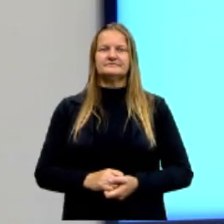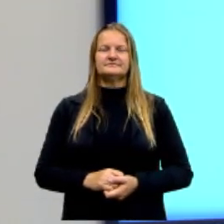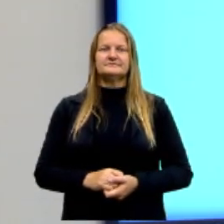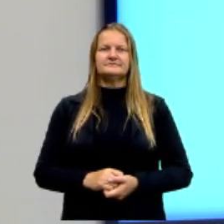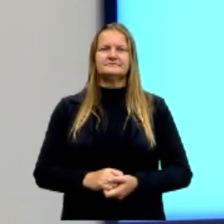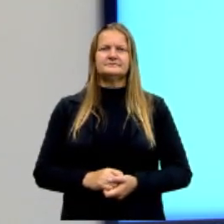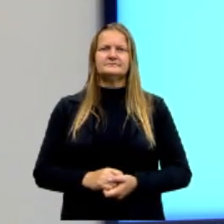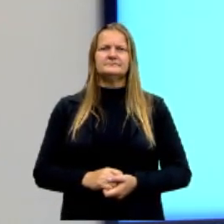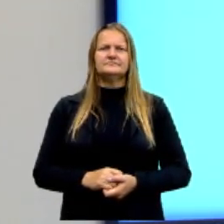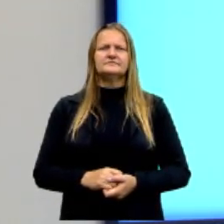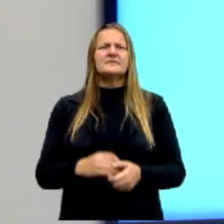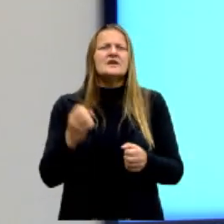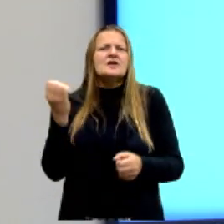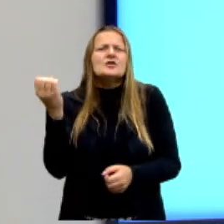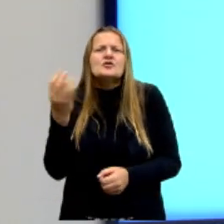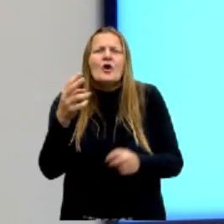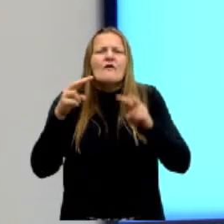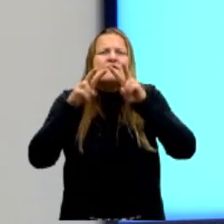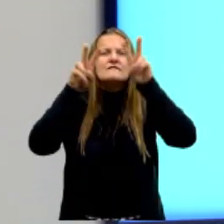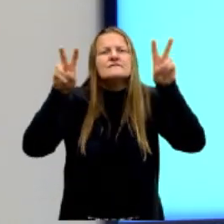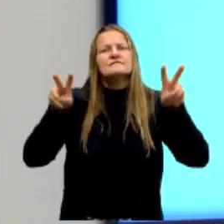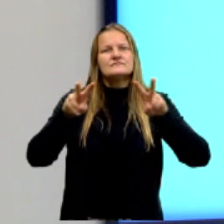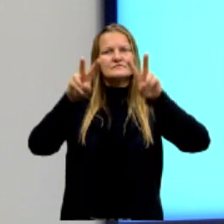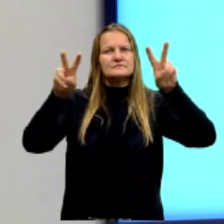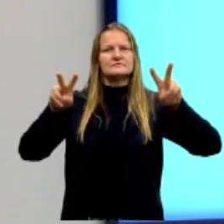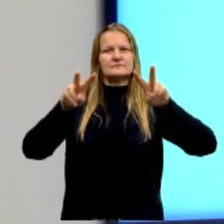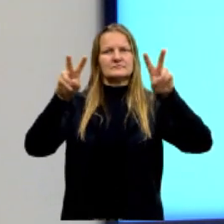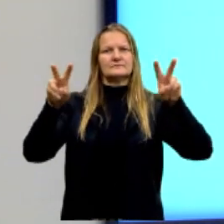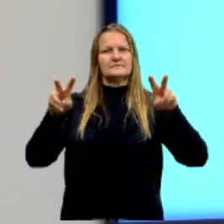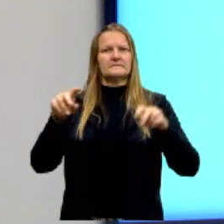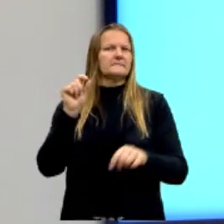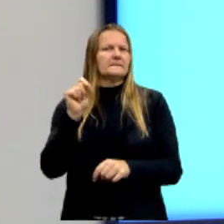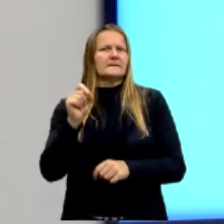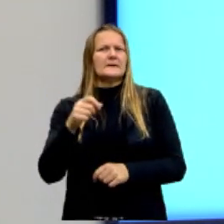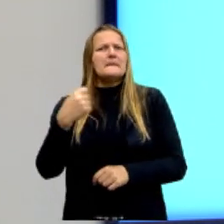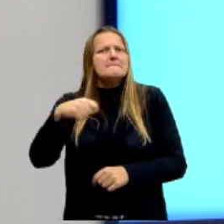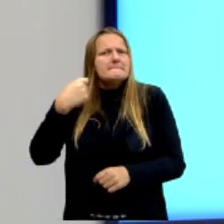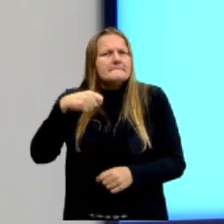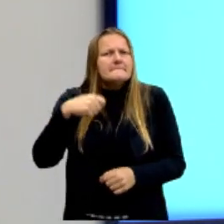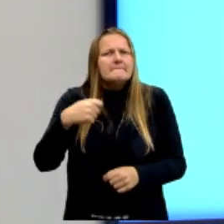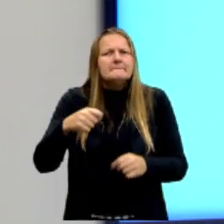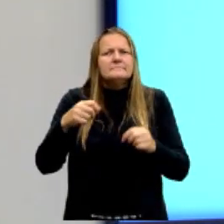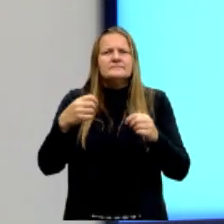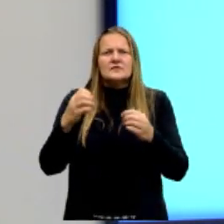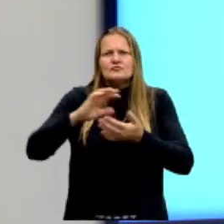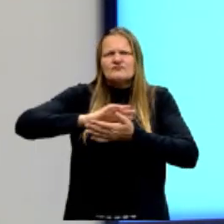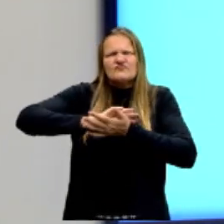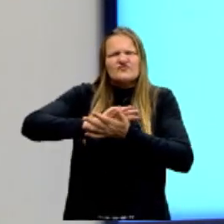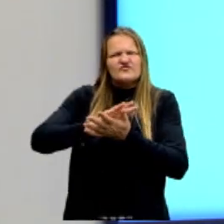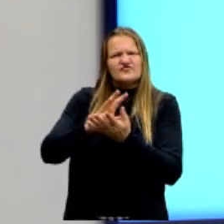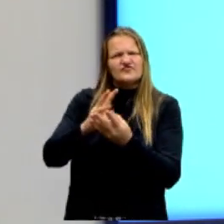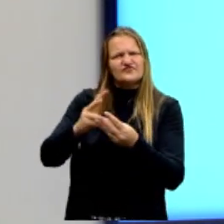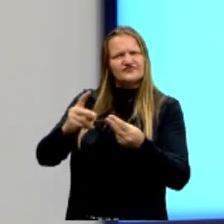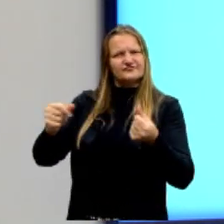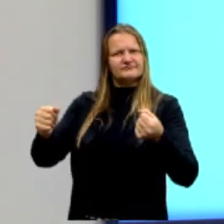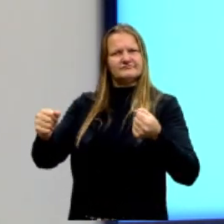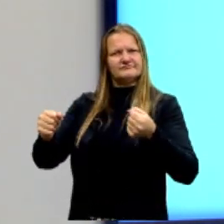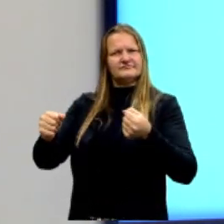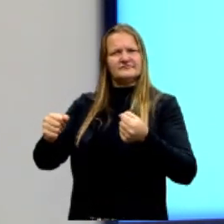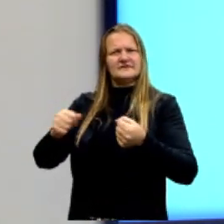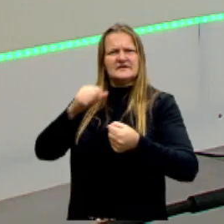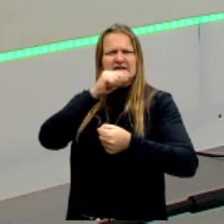e a Nova Visão essa necessidade da destruição do que era